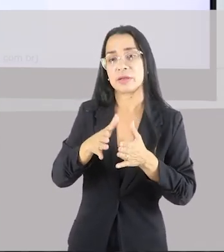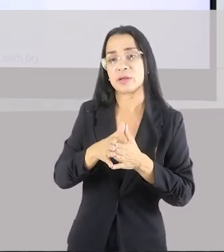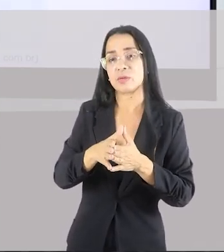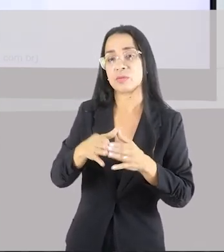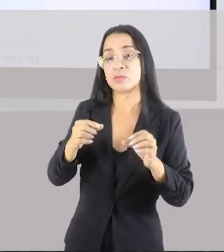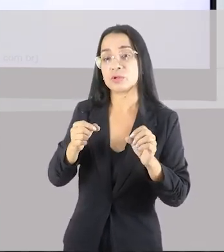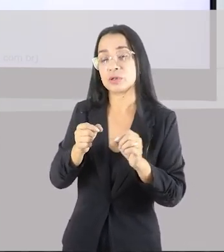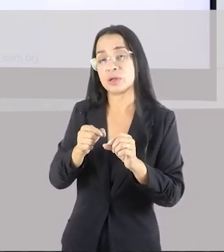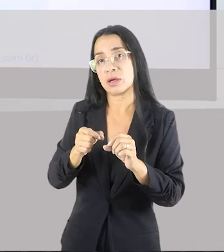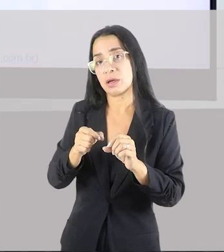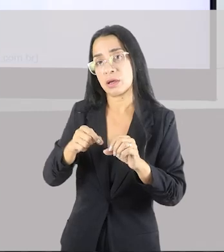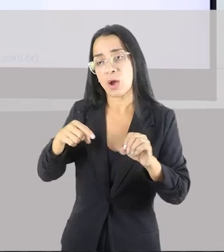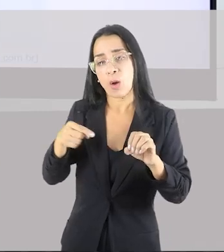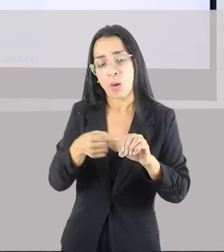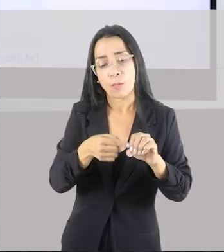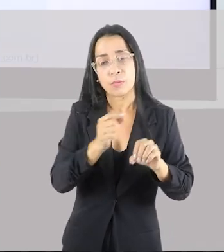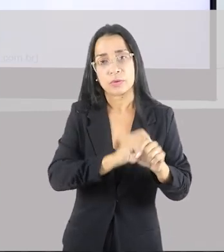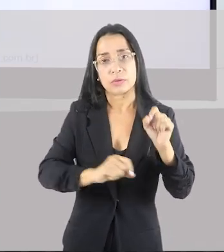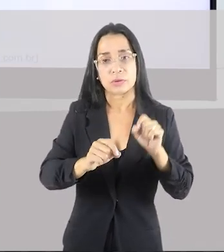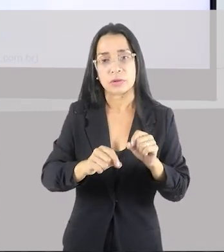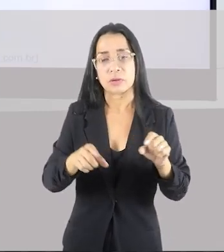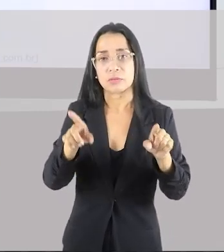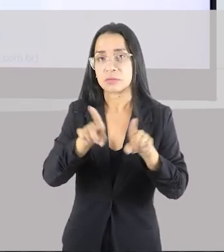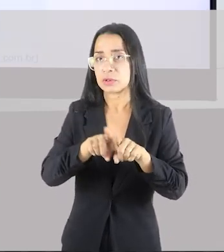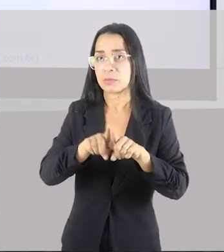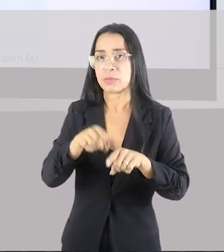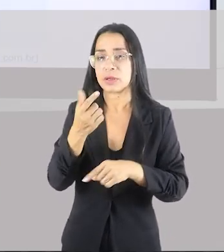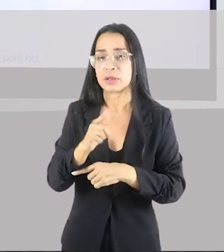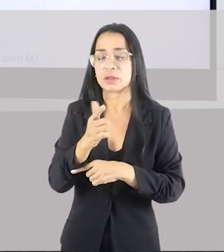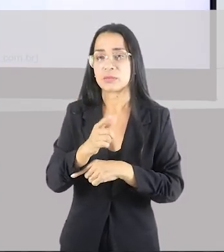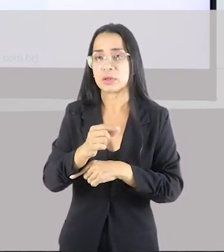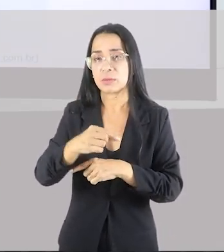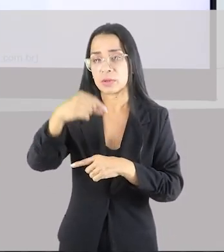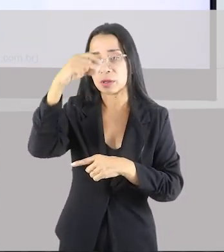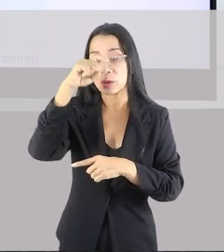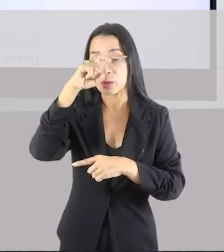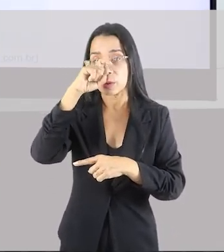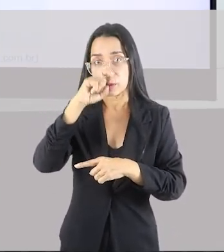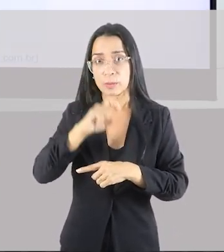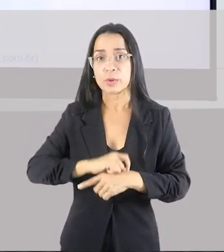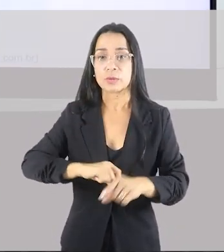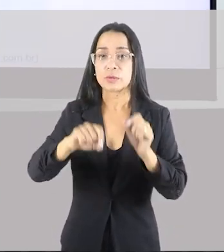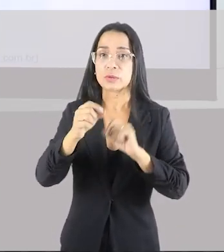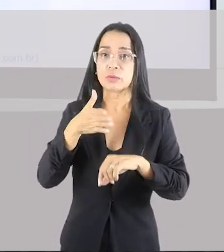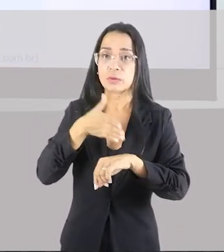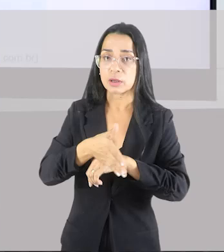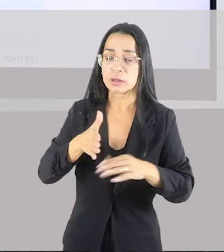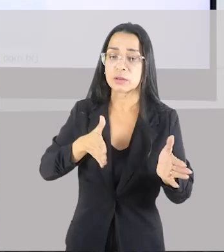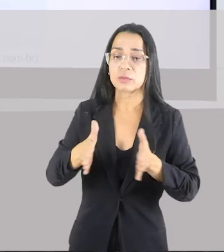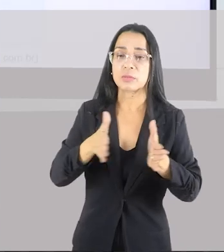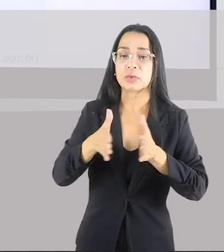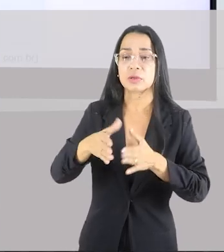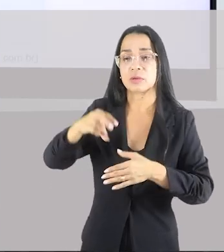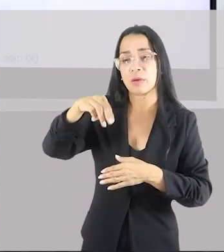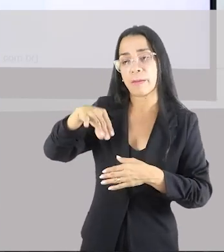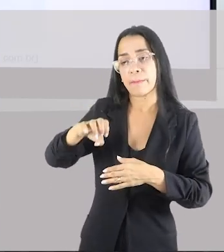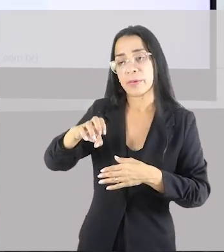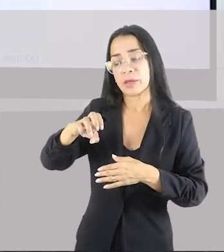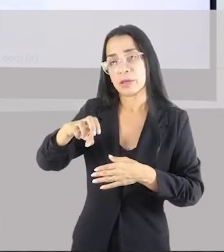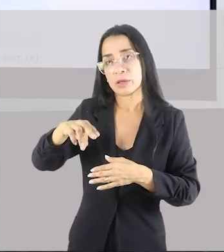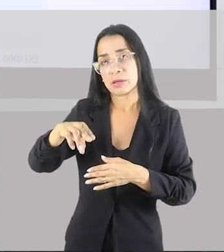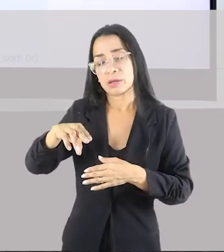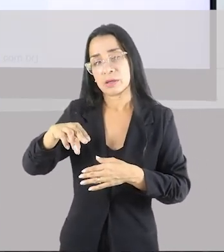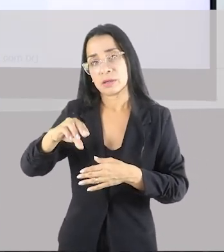ovulação, né? Consequentemente, também não vai ter períodos de menstruação. Entra numa fase que a gente chama de menopausa,